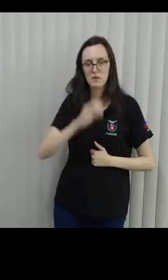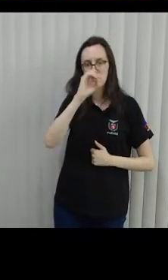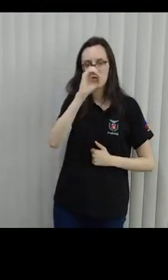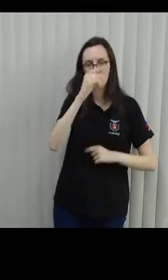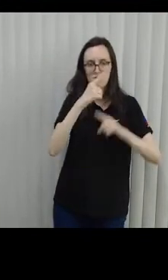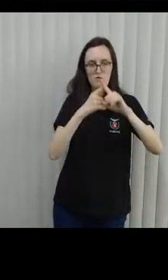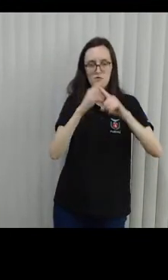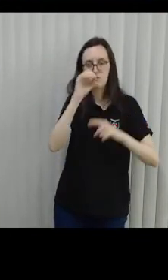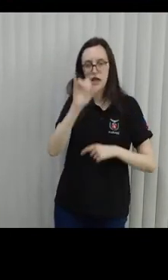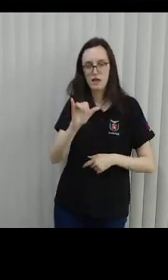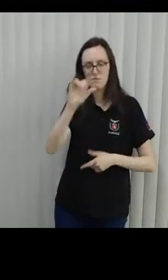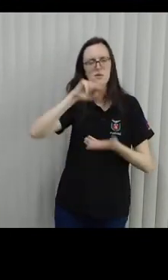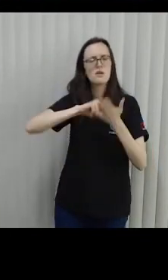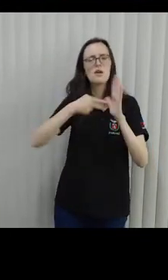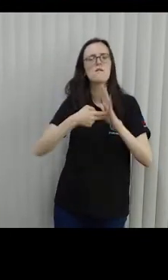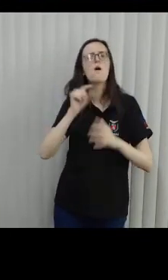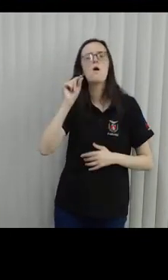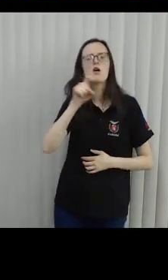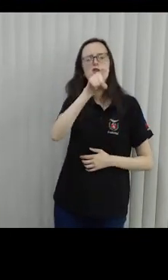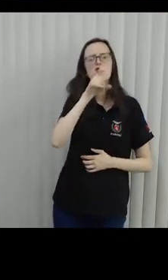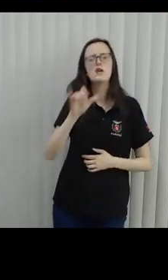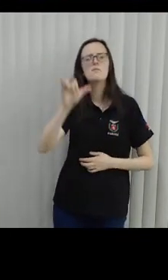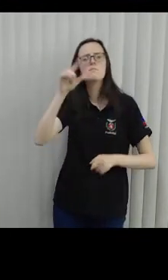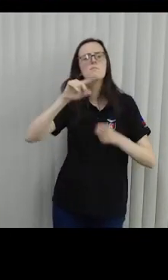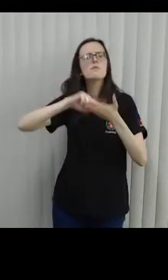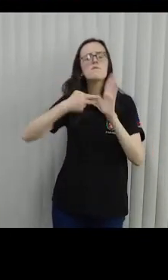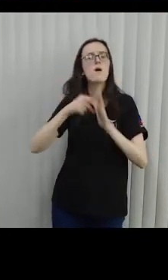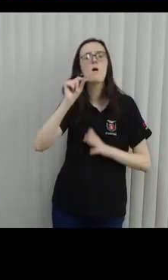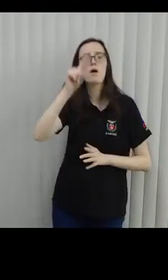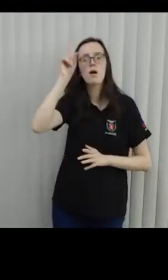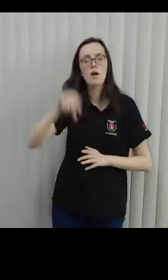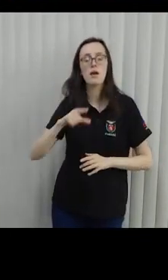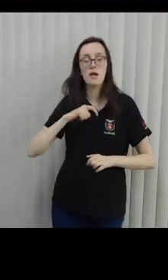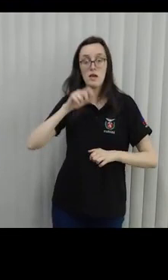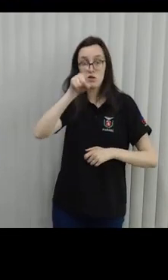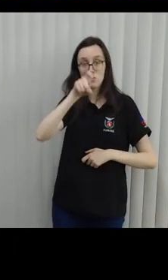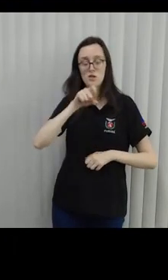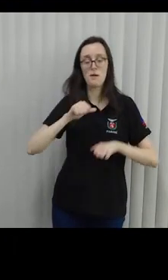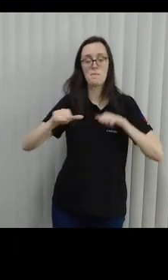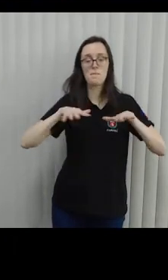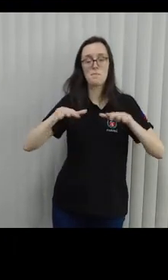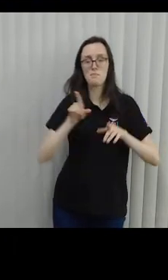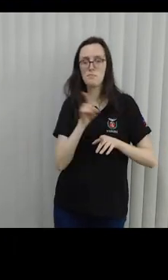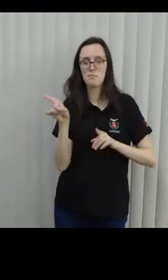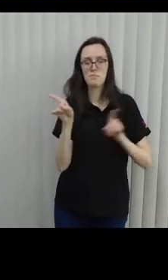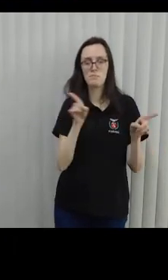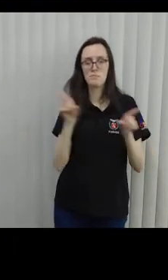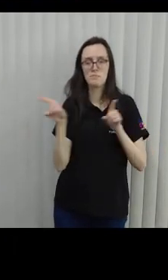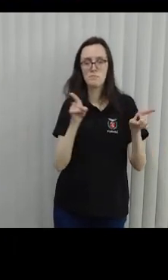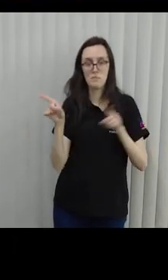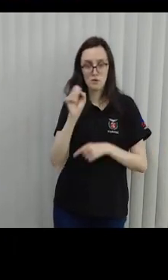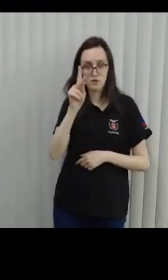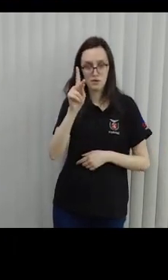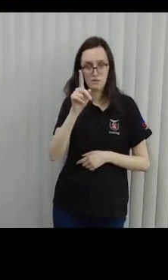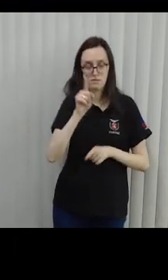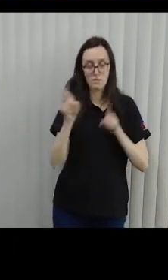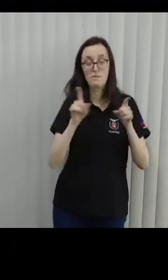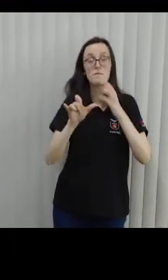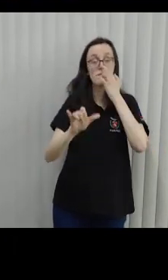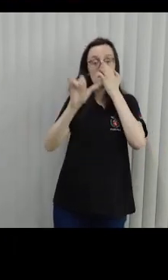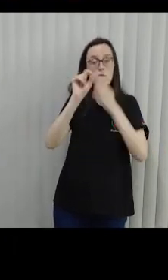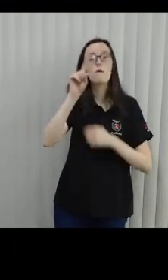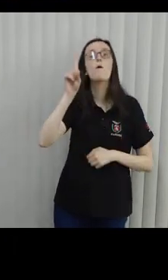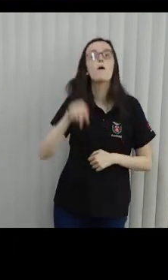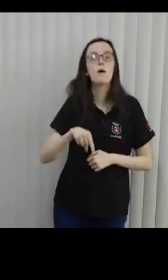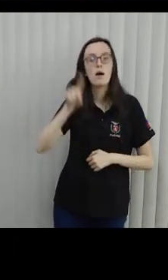0 no Y. O que significa o X e o Y aqui? O X vai ser o nosso movimento direita e esquerda. Ele vai para frente e para trás. O Y vai ser o